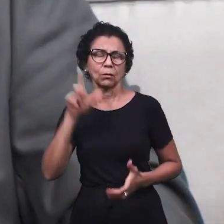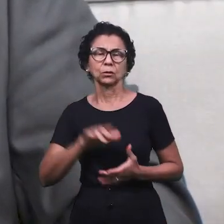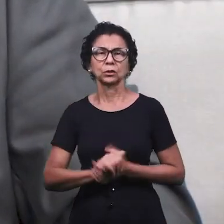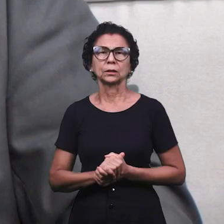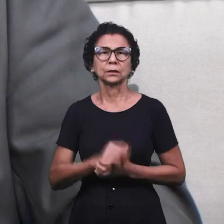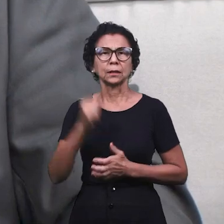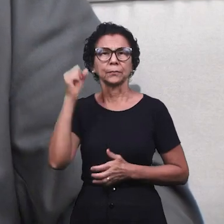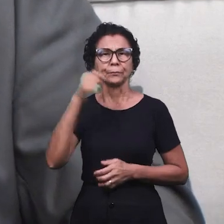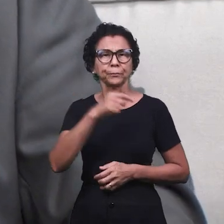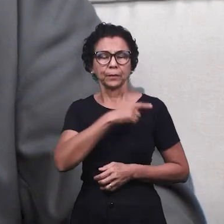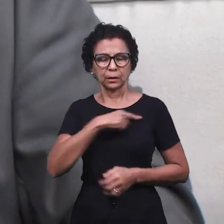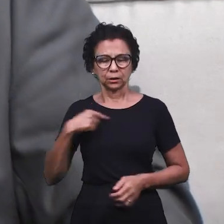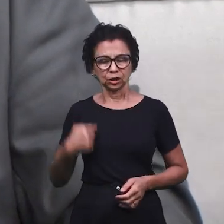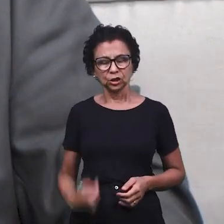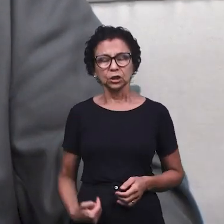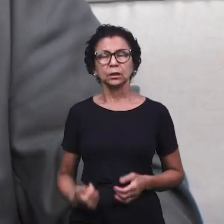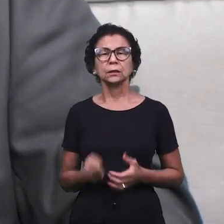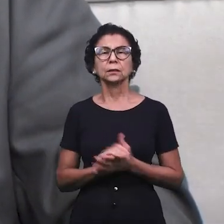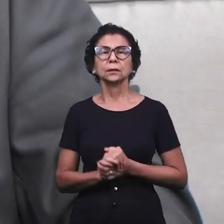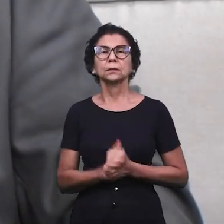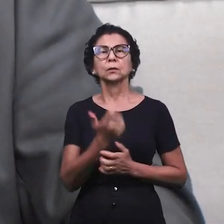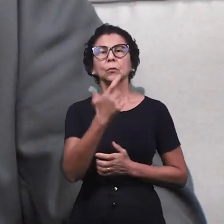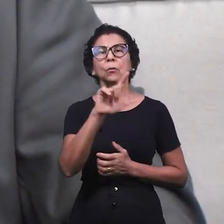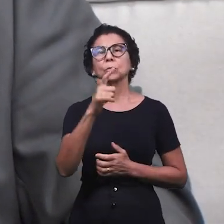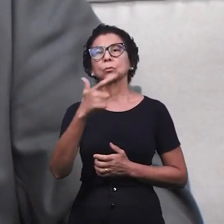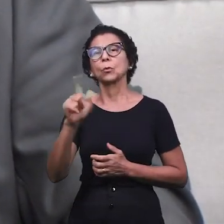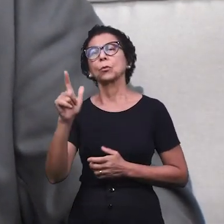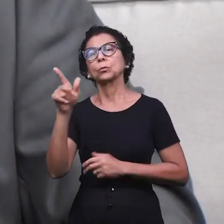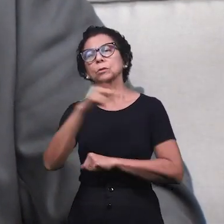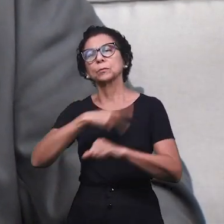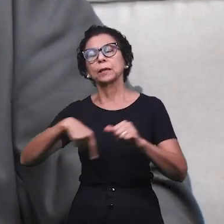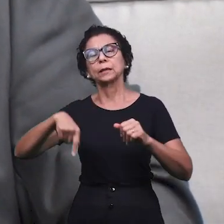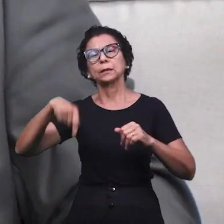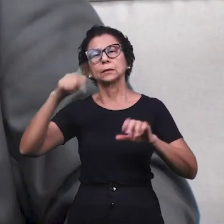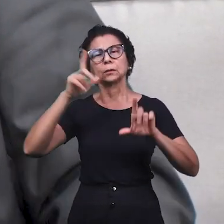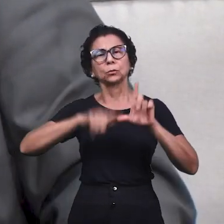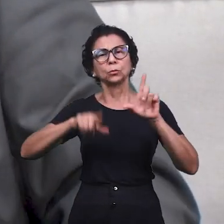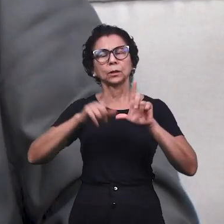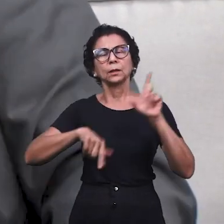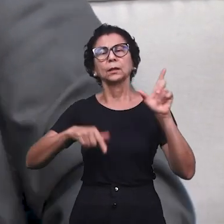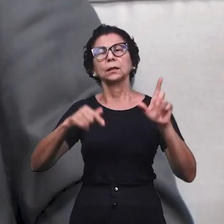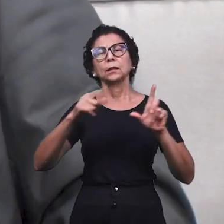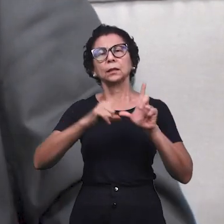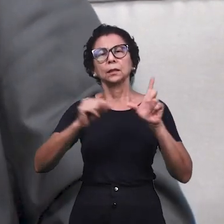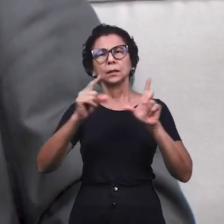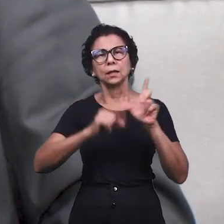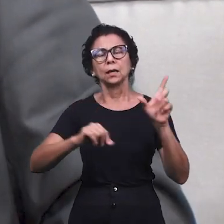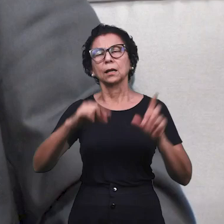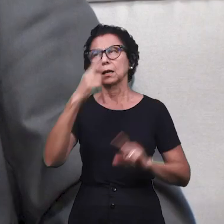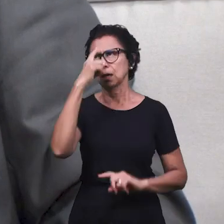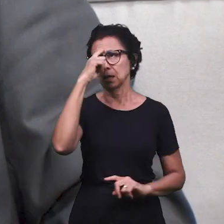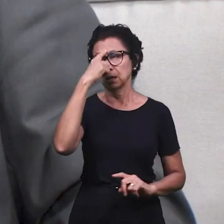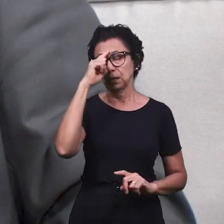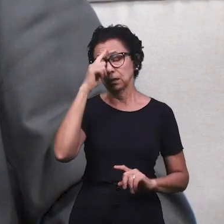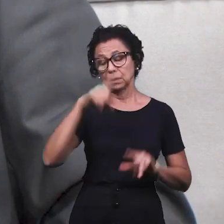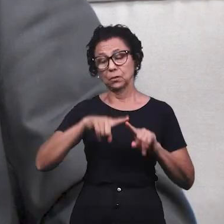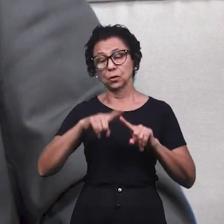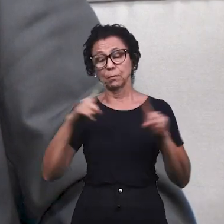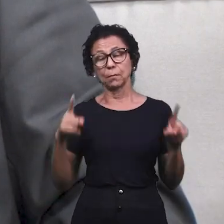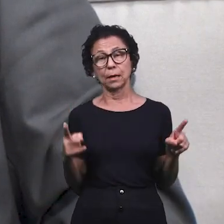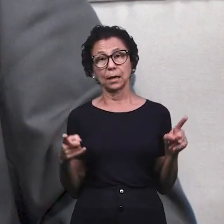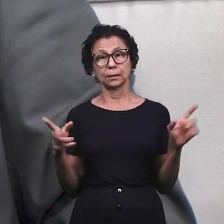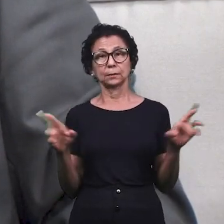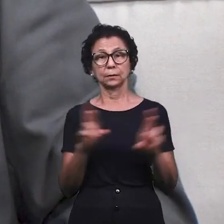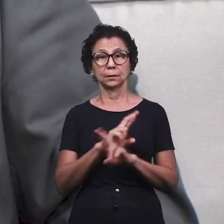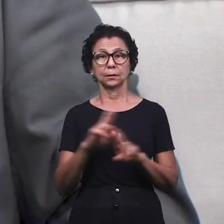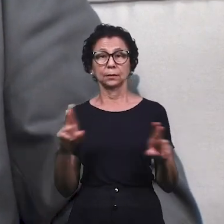na China, outros países, Turquia, Índia. Porém, a parte ainda de fazer,